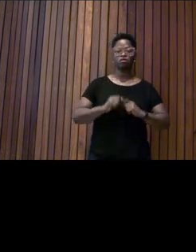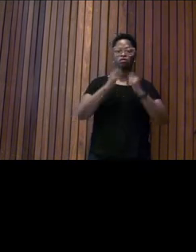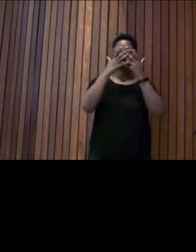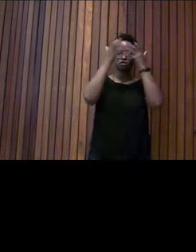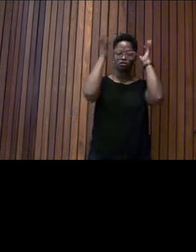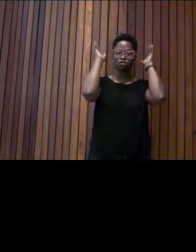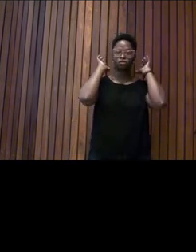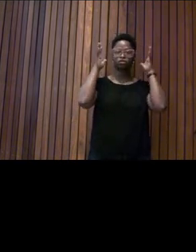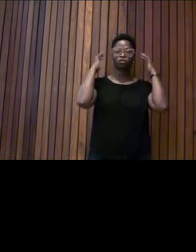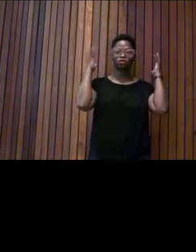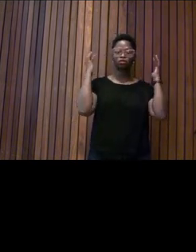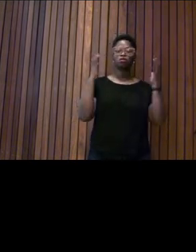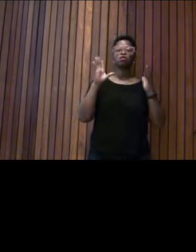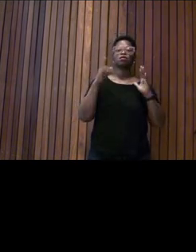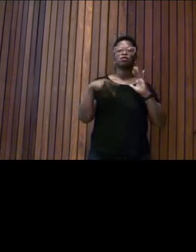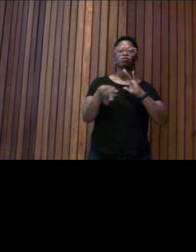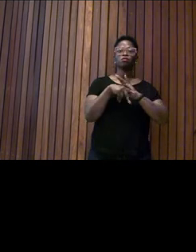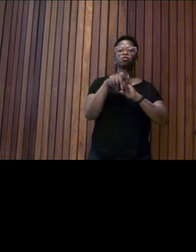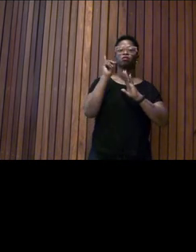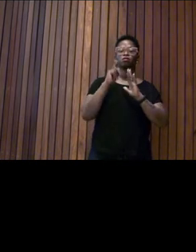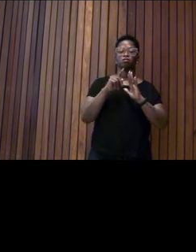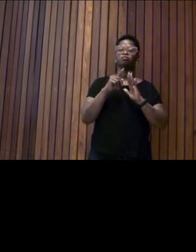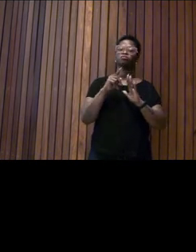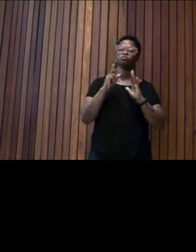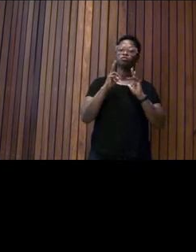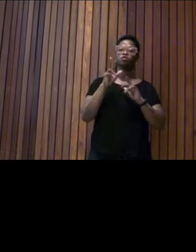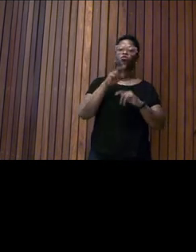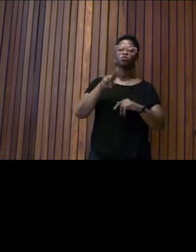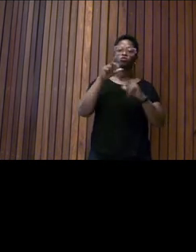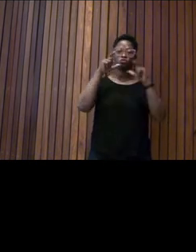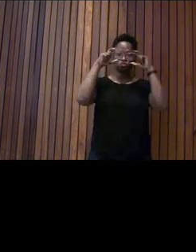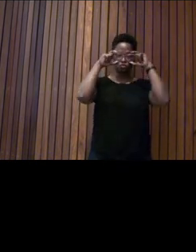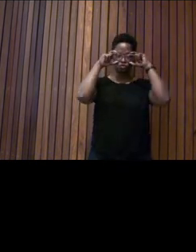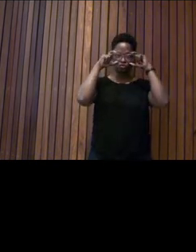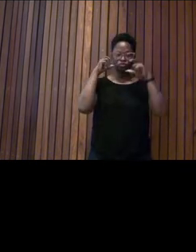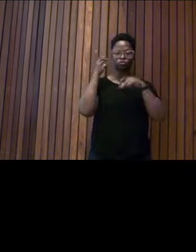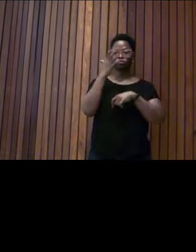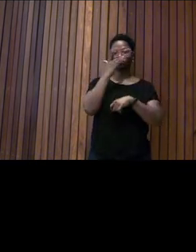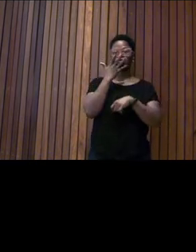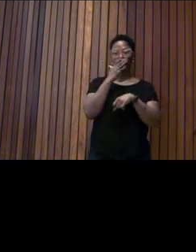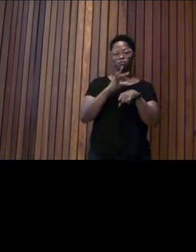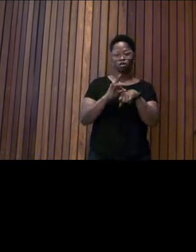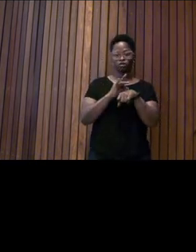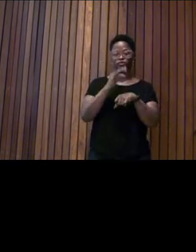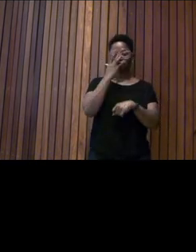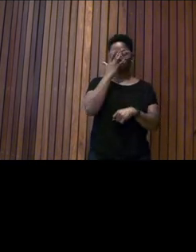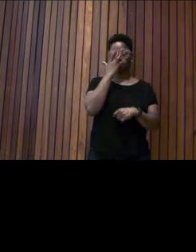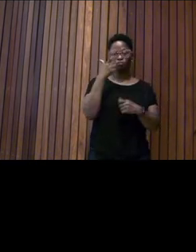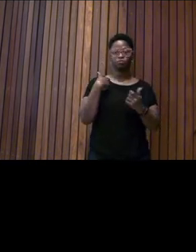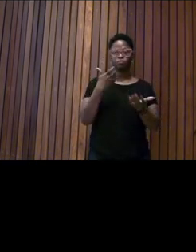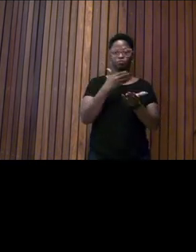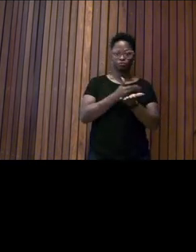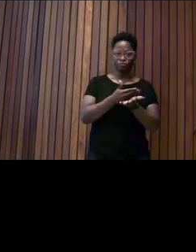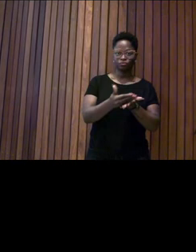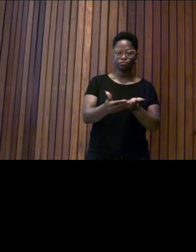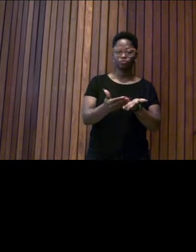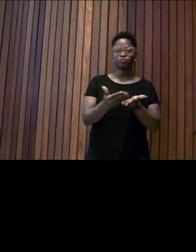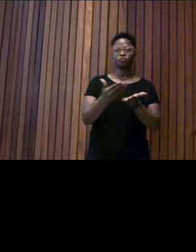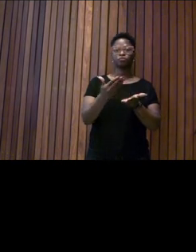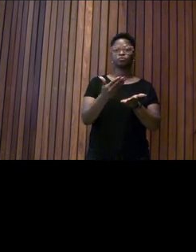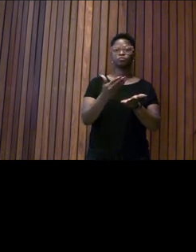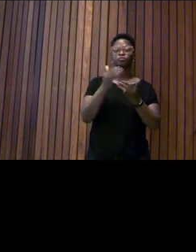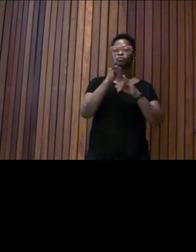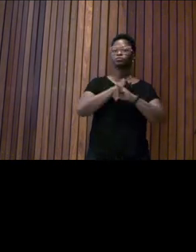cabelos pretos cortados curtos para médio. E uso óculos de aro preto. Eu queria começar